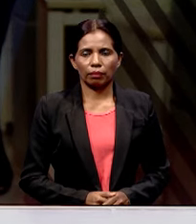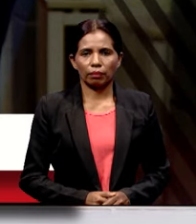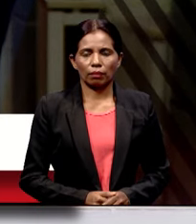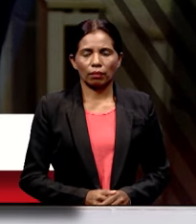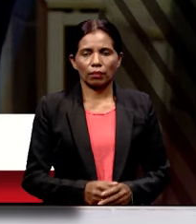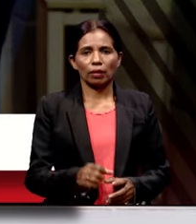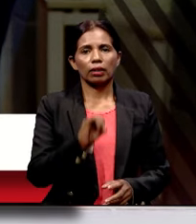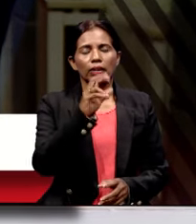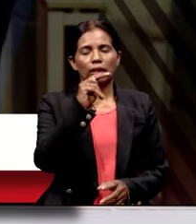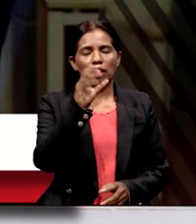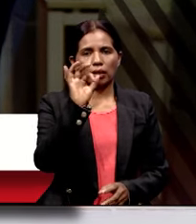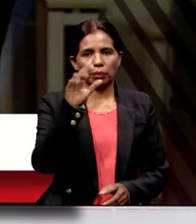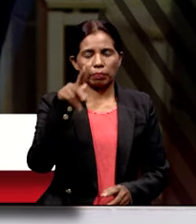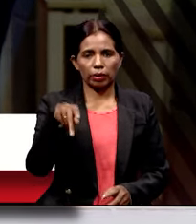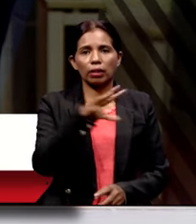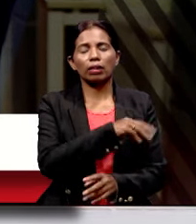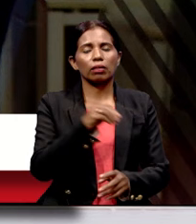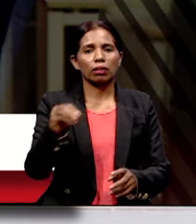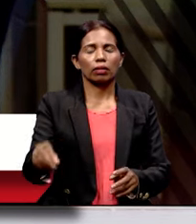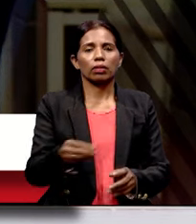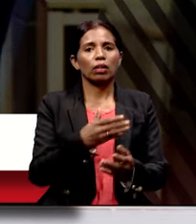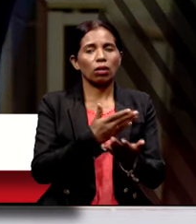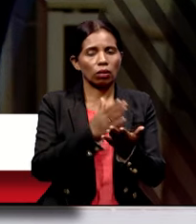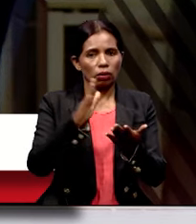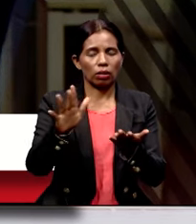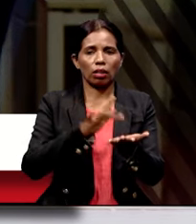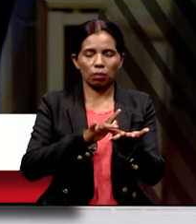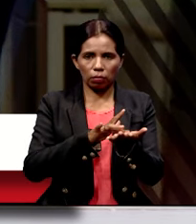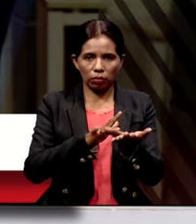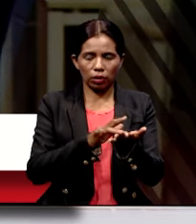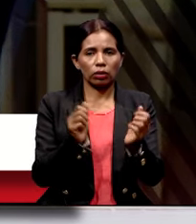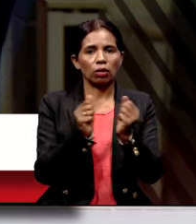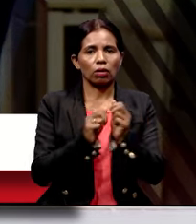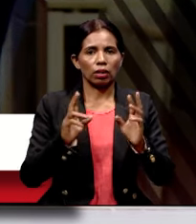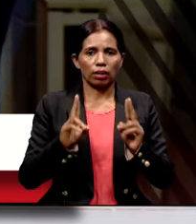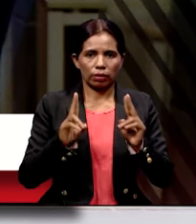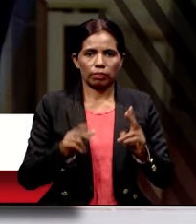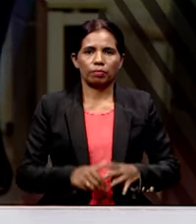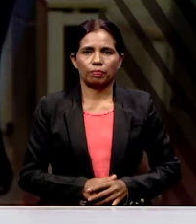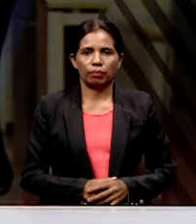Instituto Nacional de Farmácia no produto médico, só são na imoro balum ho urgente.